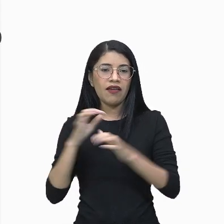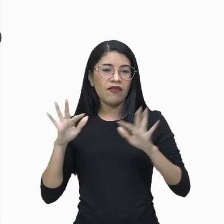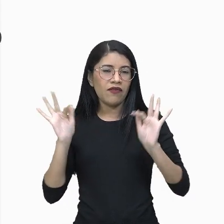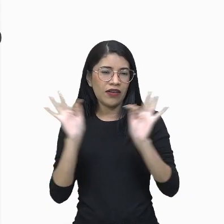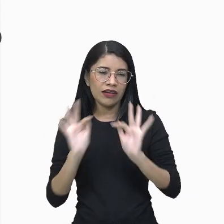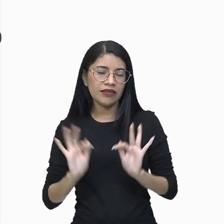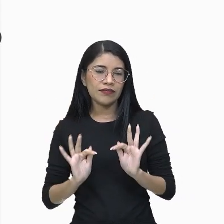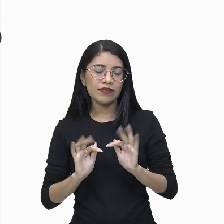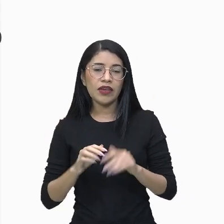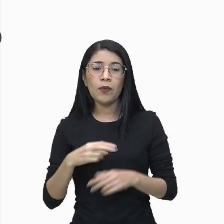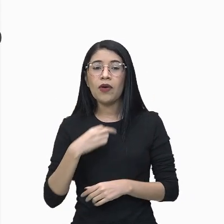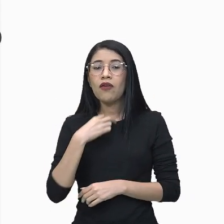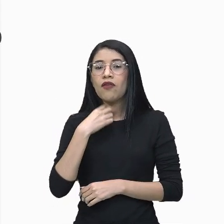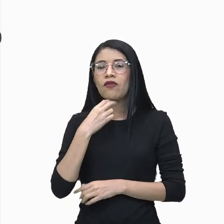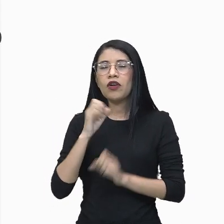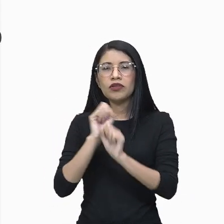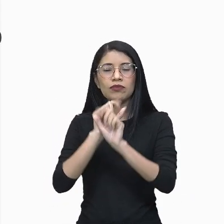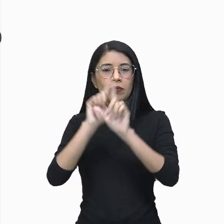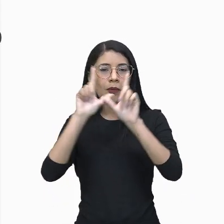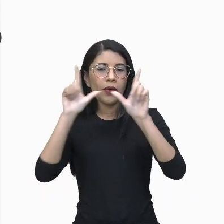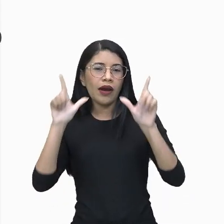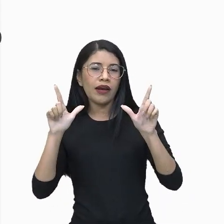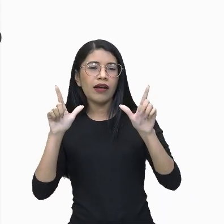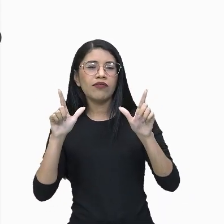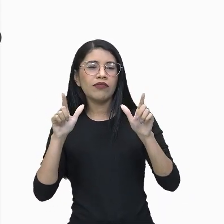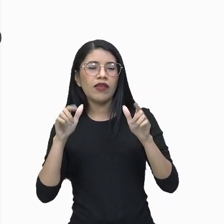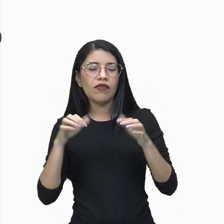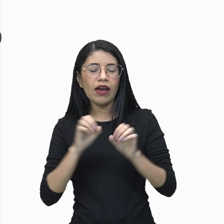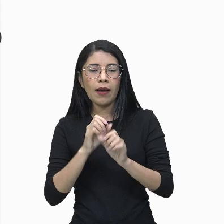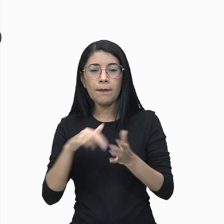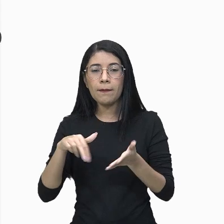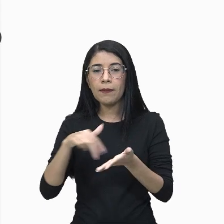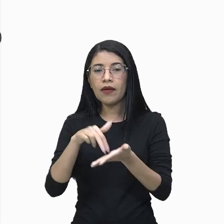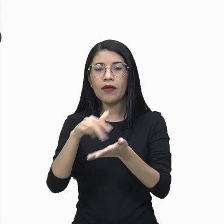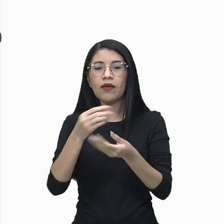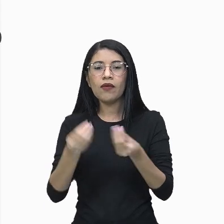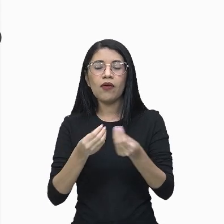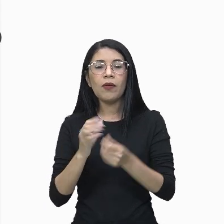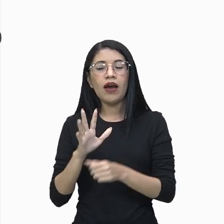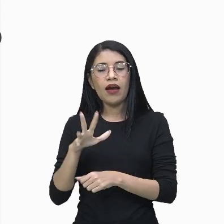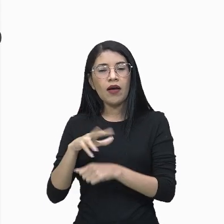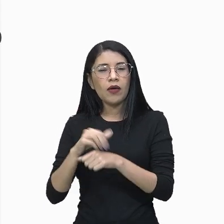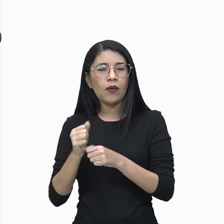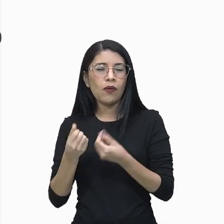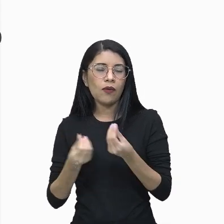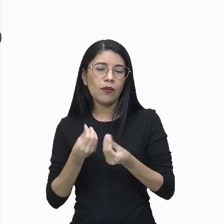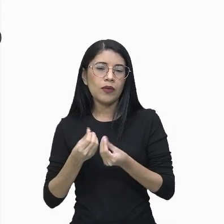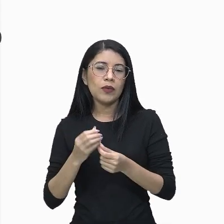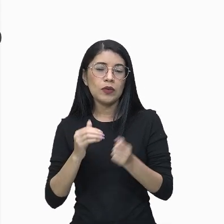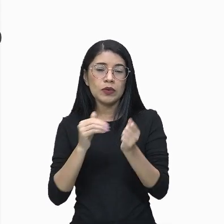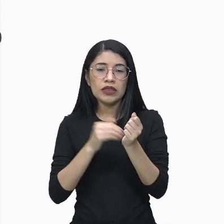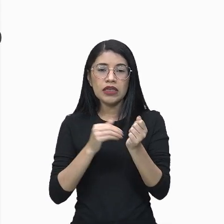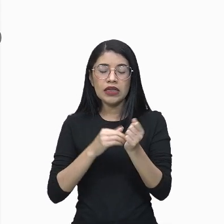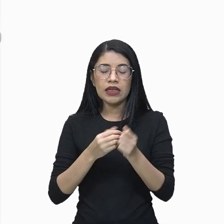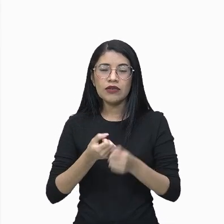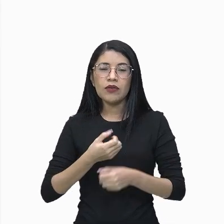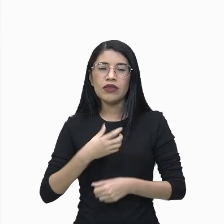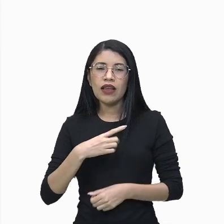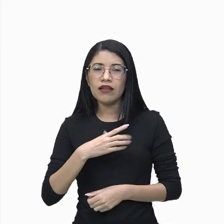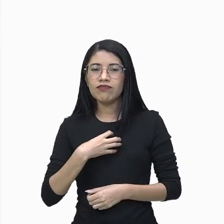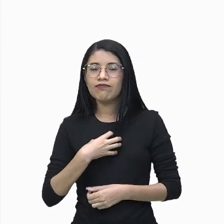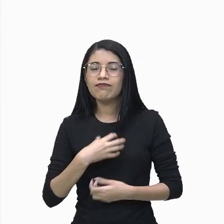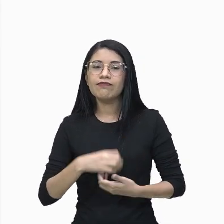voz matinal palpitando na bruma, e que arranque de alguém seu mais secreto espinho.